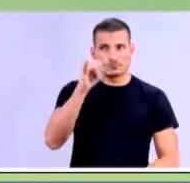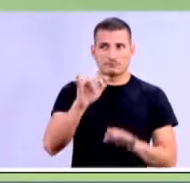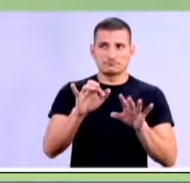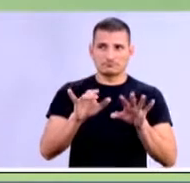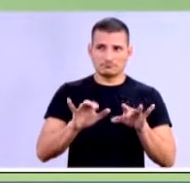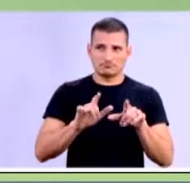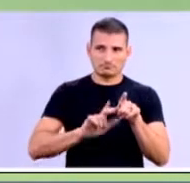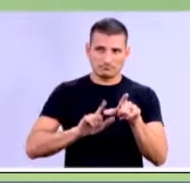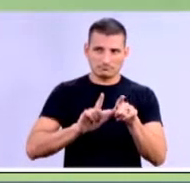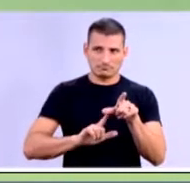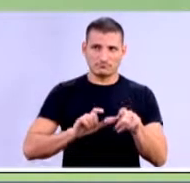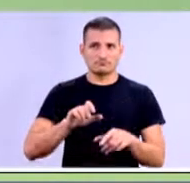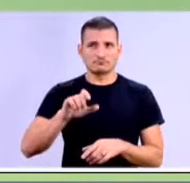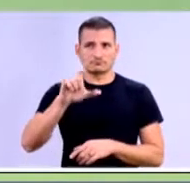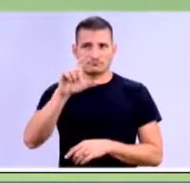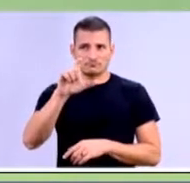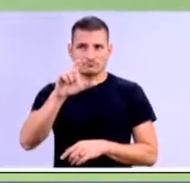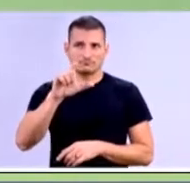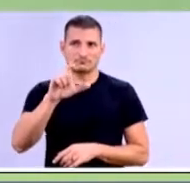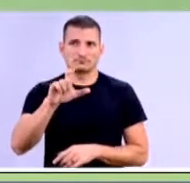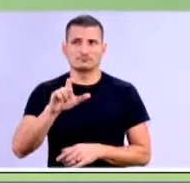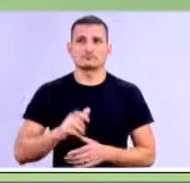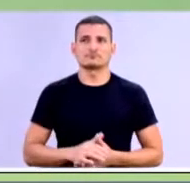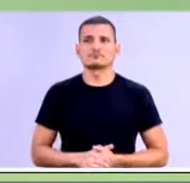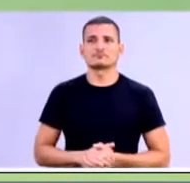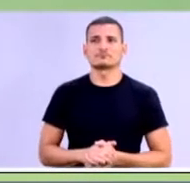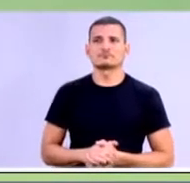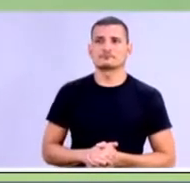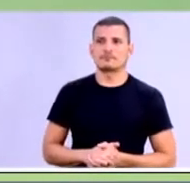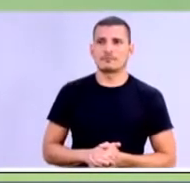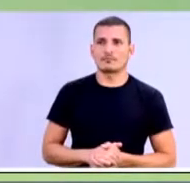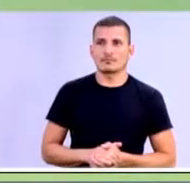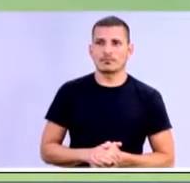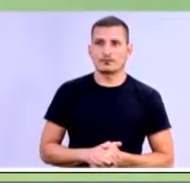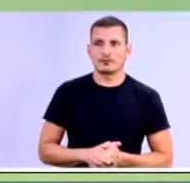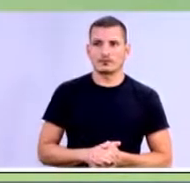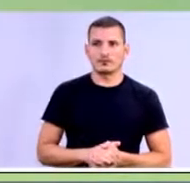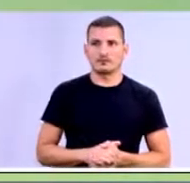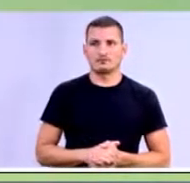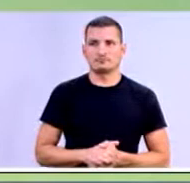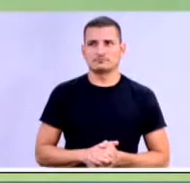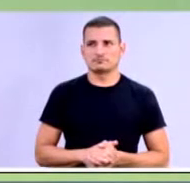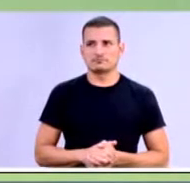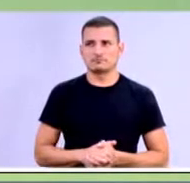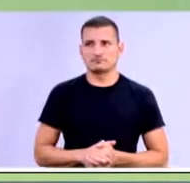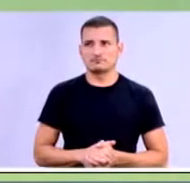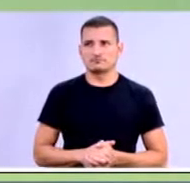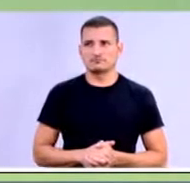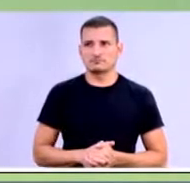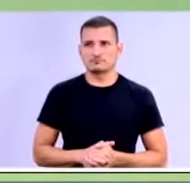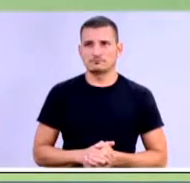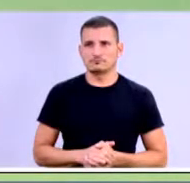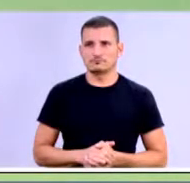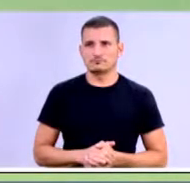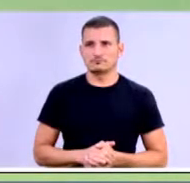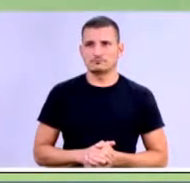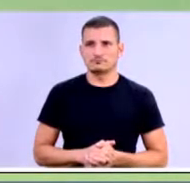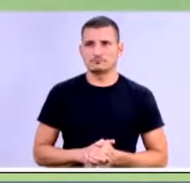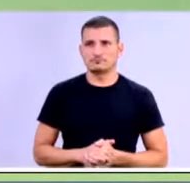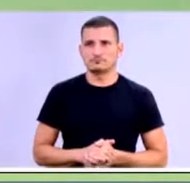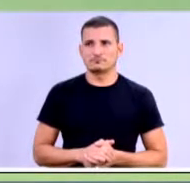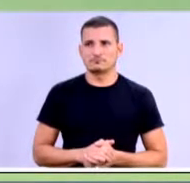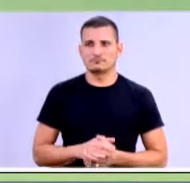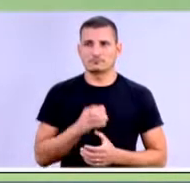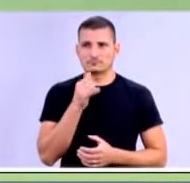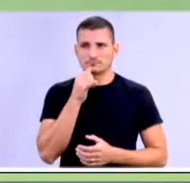alta ou letras maiúsculas. Pois, caso não esteja escrevendo para uma pessoa